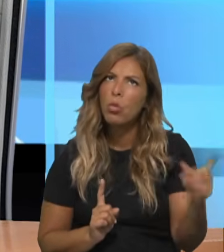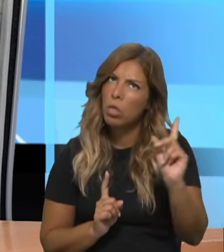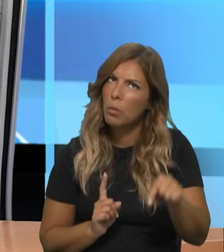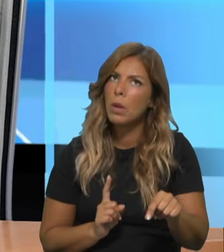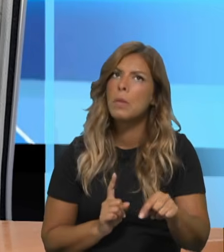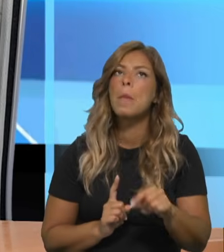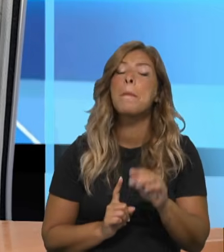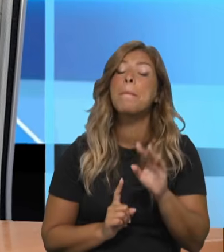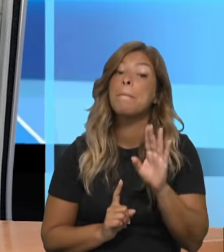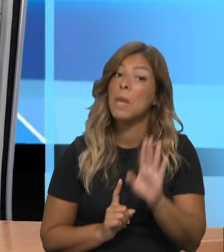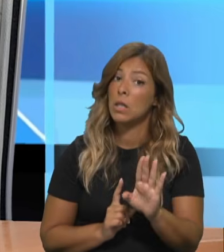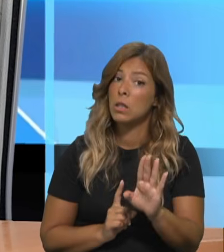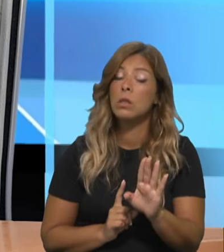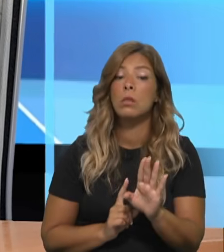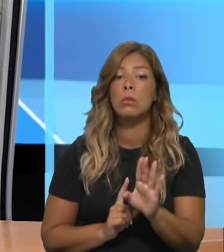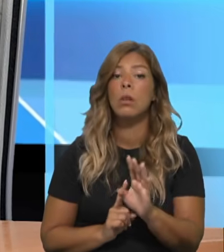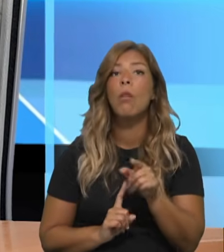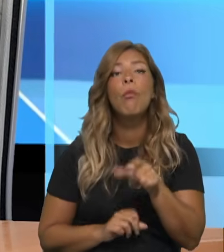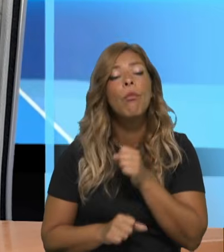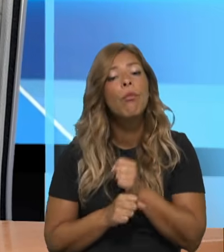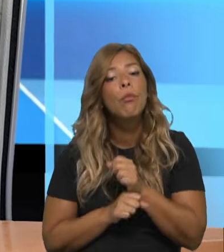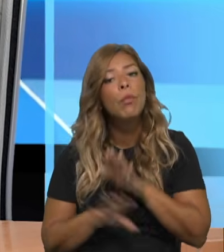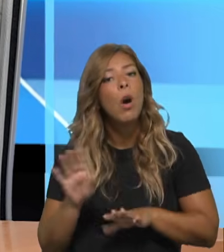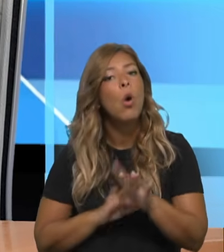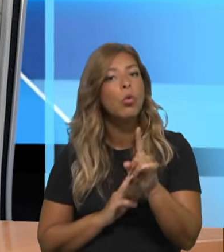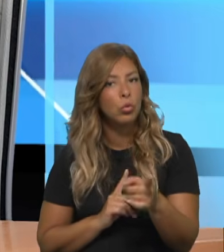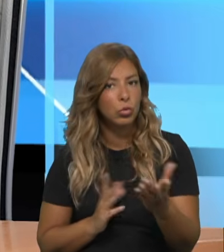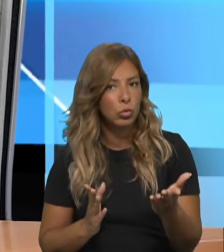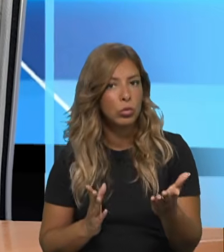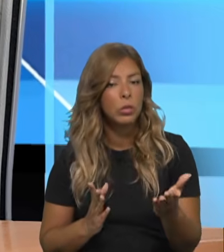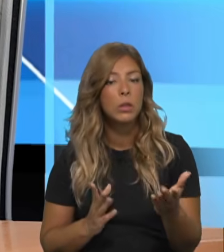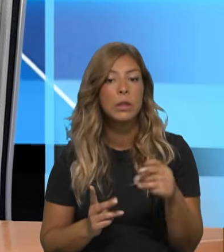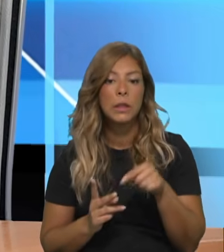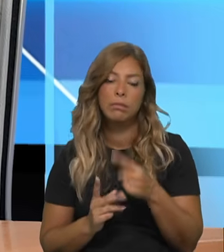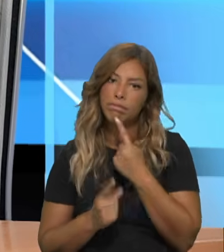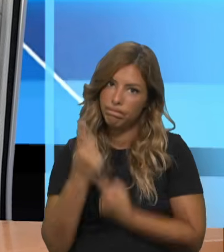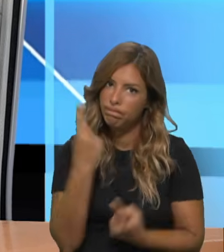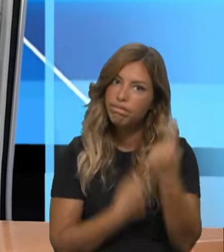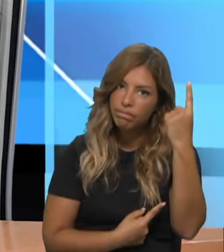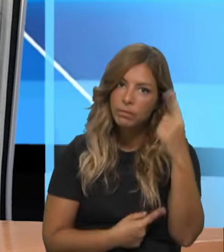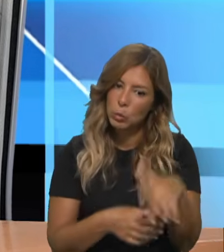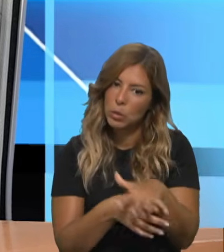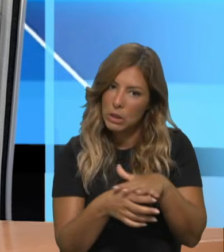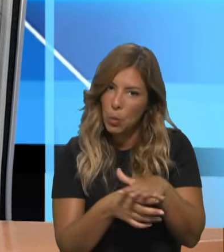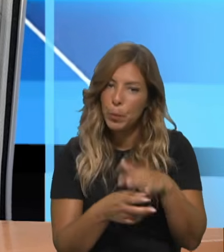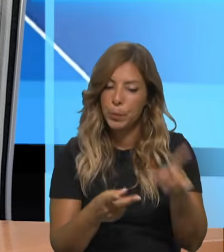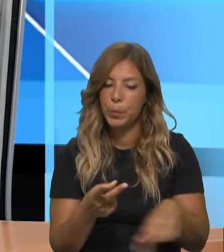isto, o que é que há a fazer, não é? Há que denunciar a situação, há